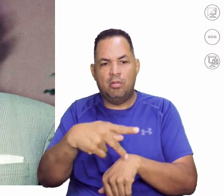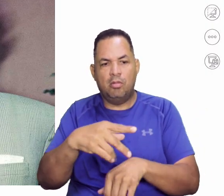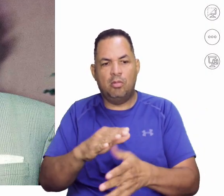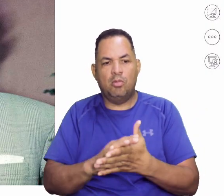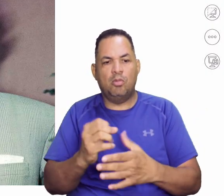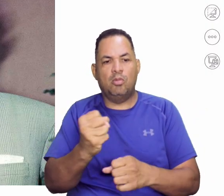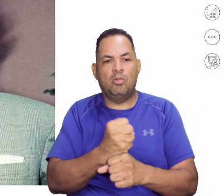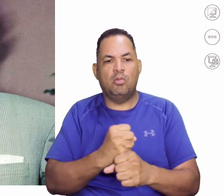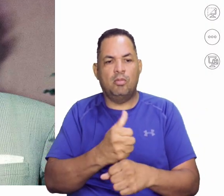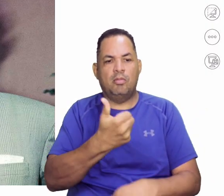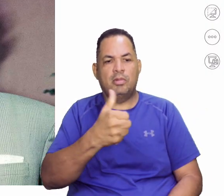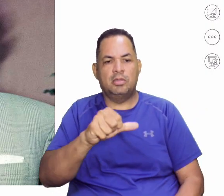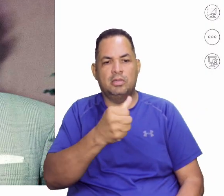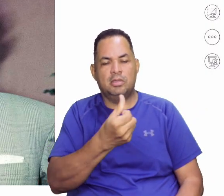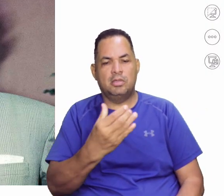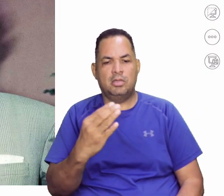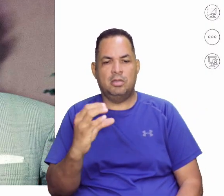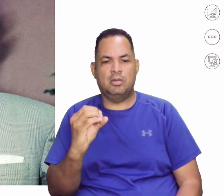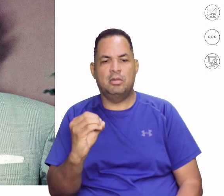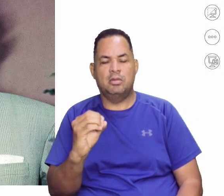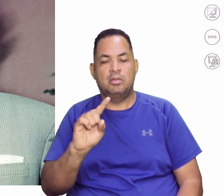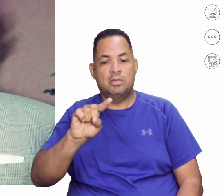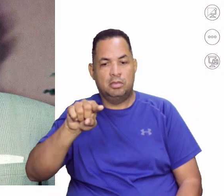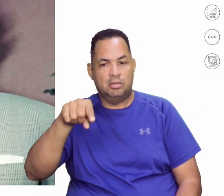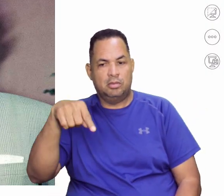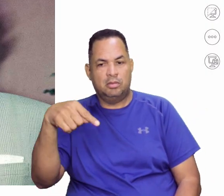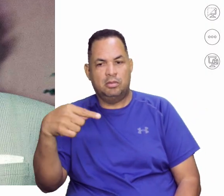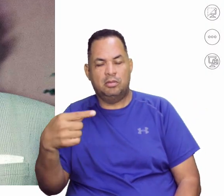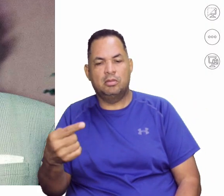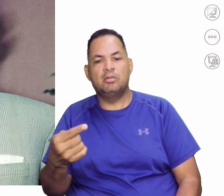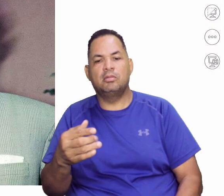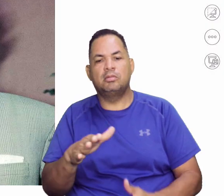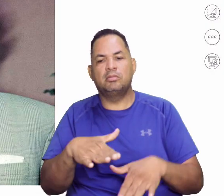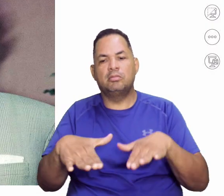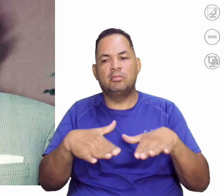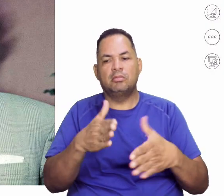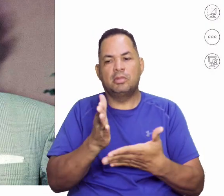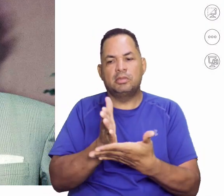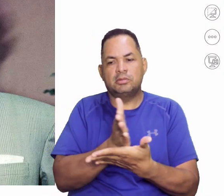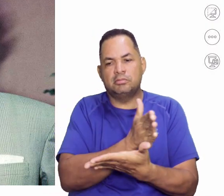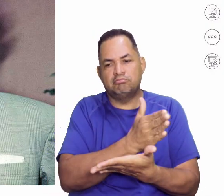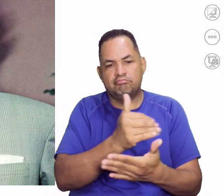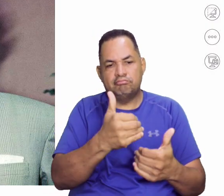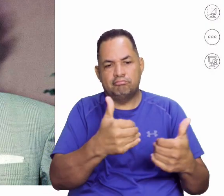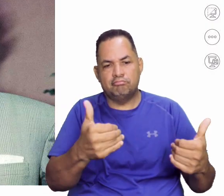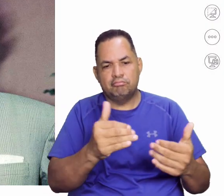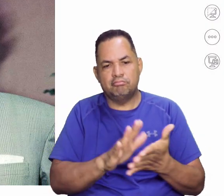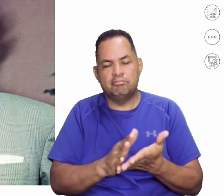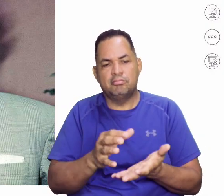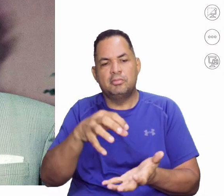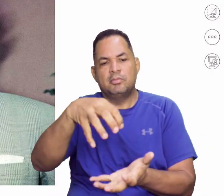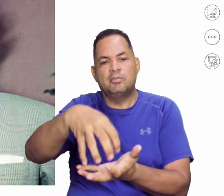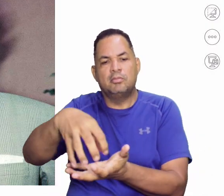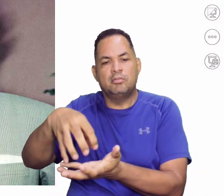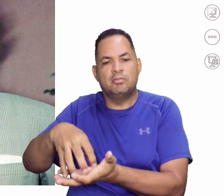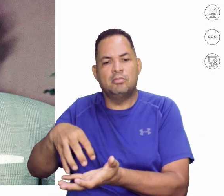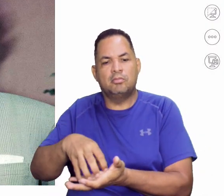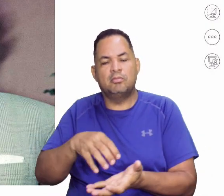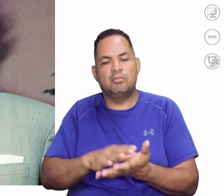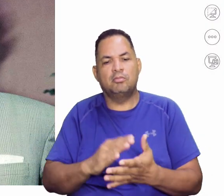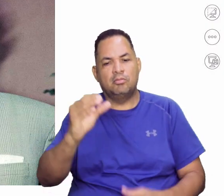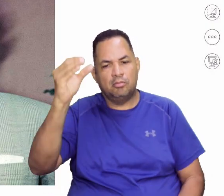em 1960. Pouco depois, iniciou-se movimentos separatistas em algumas províncias